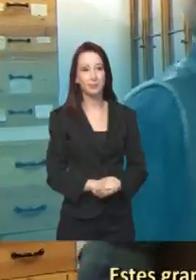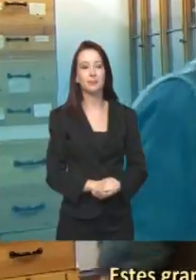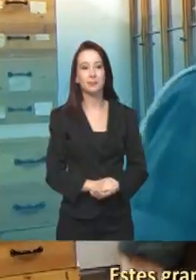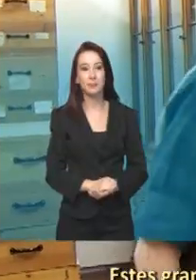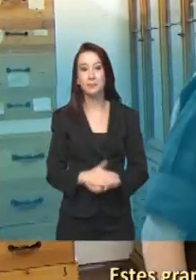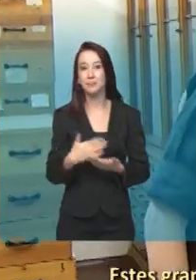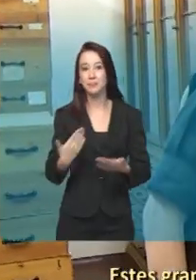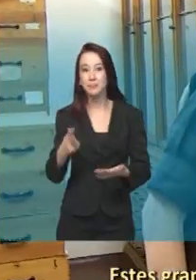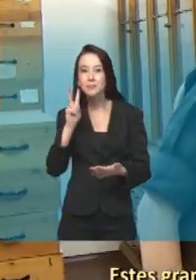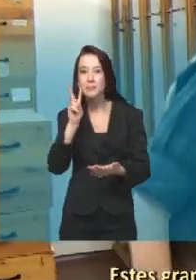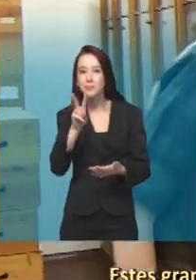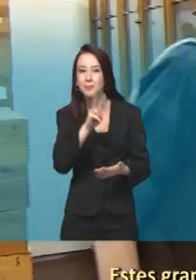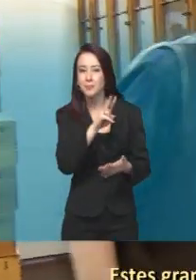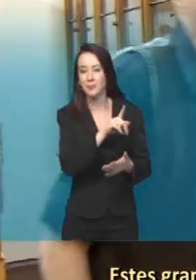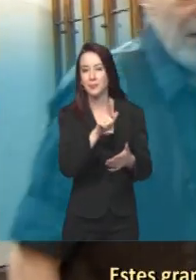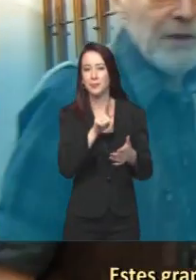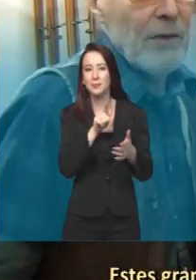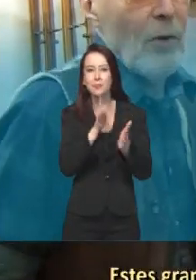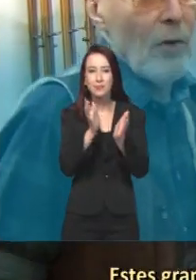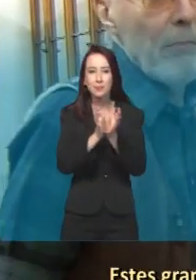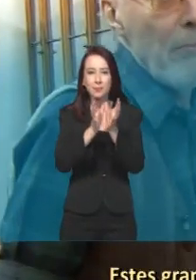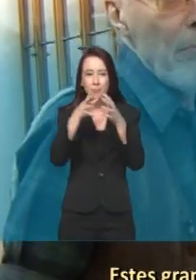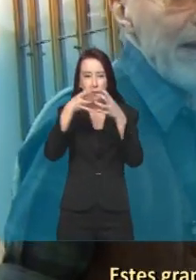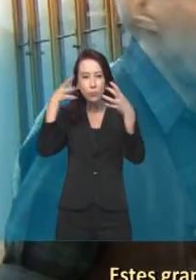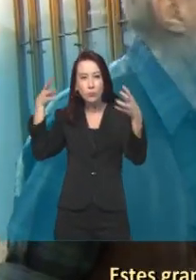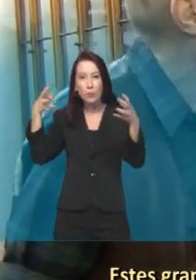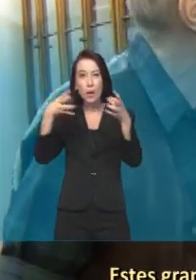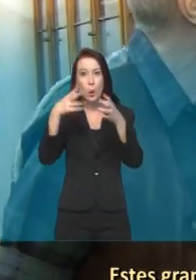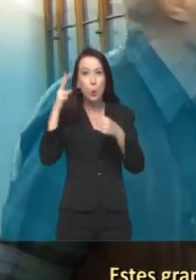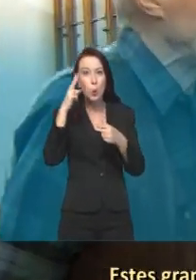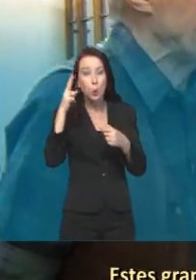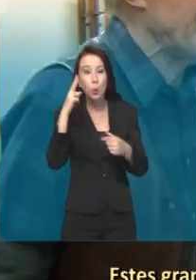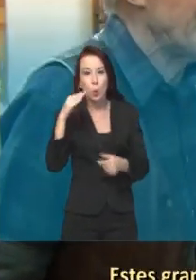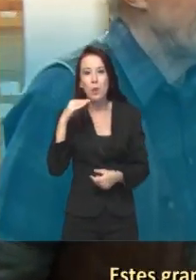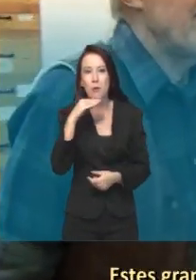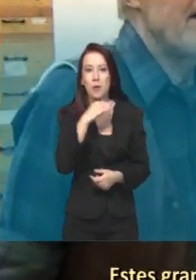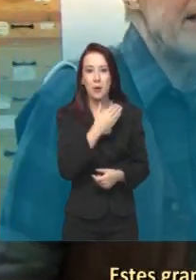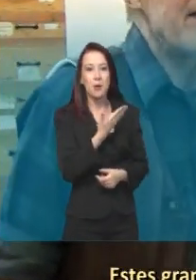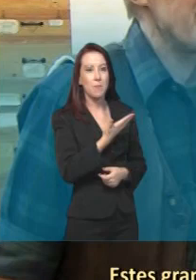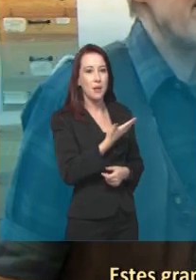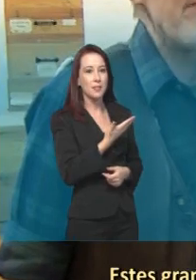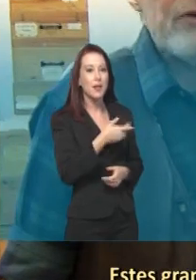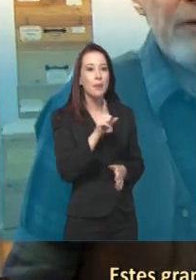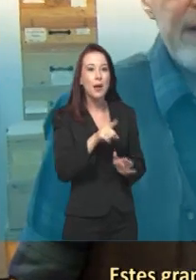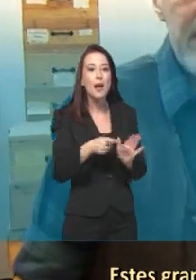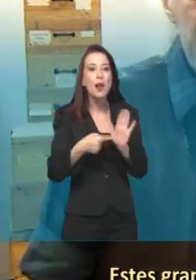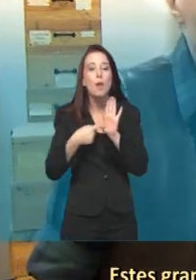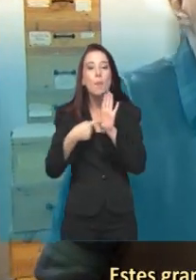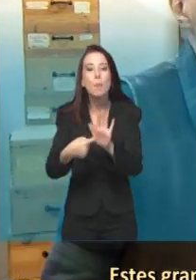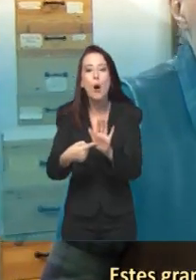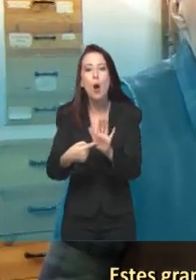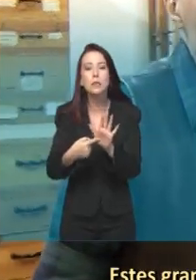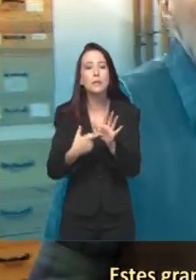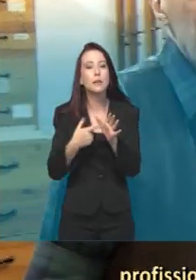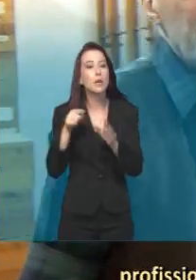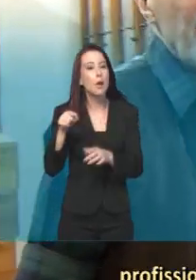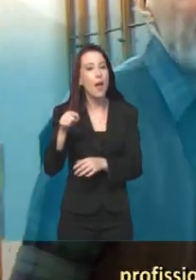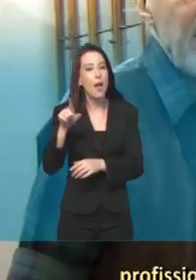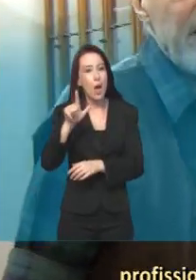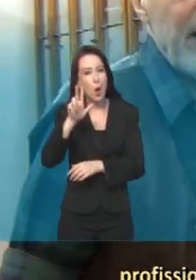osso. Those huge blogs, or major blogs you see here, is a demonstration of